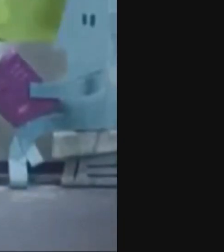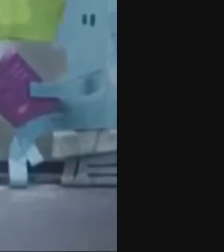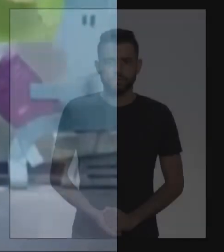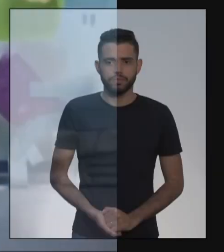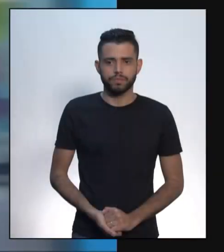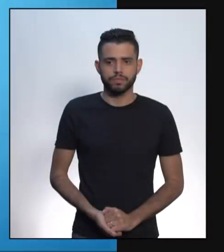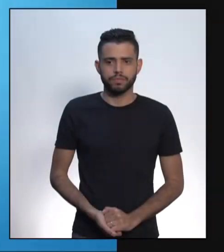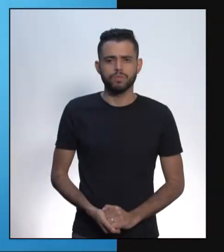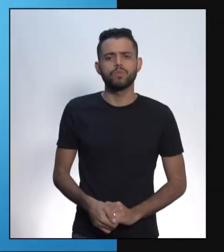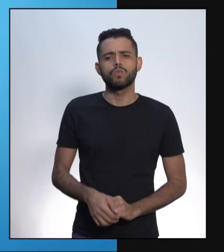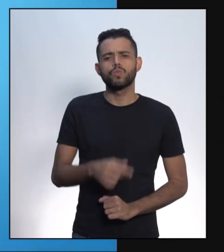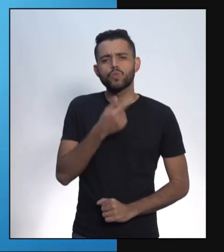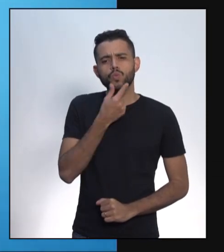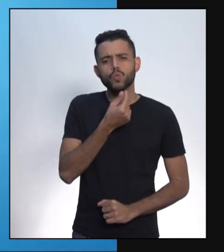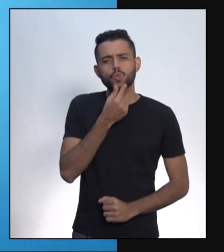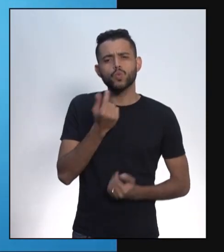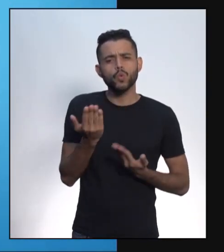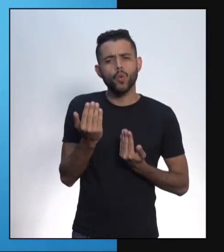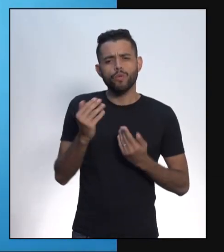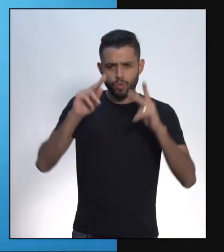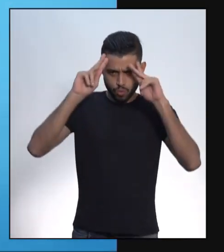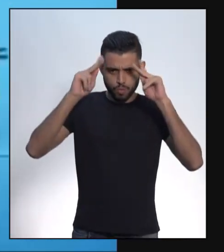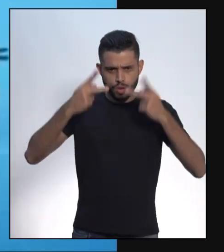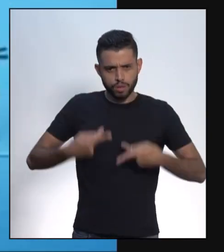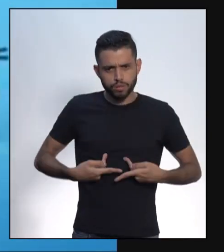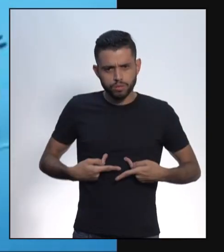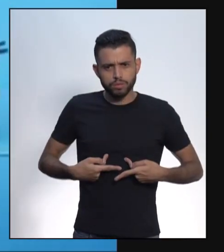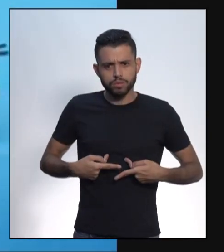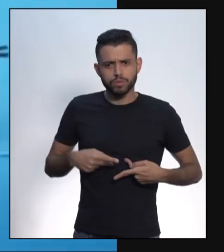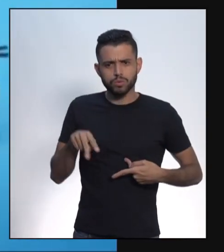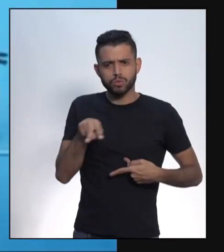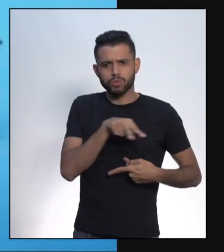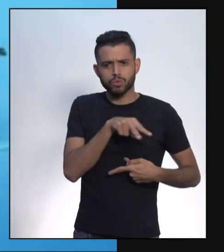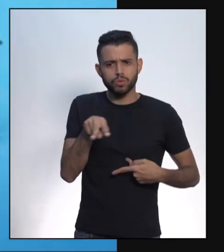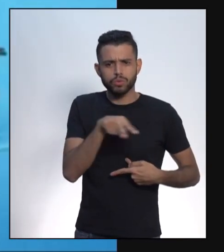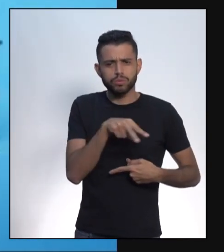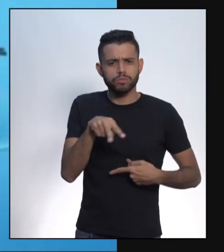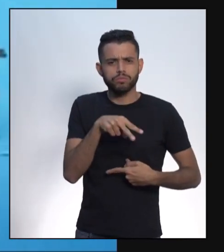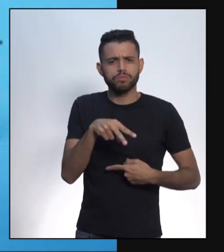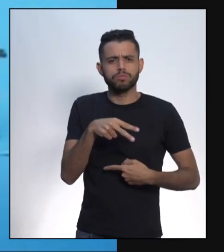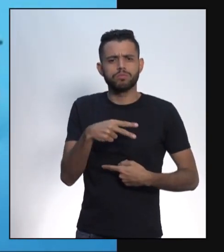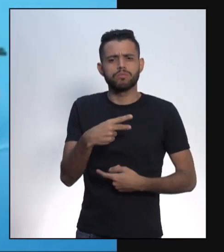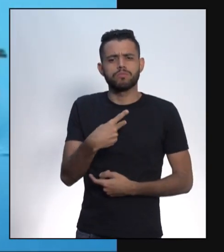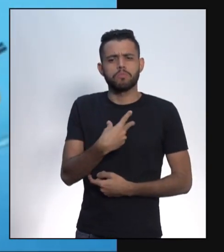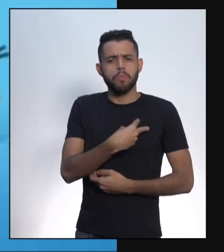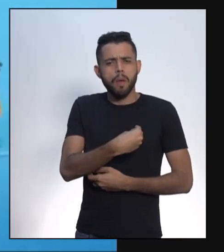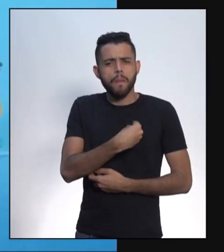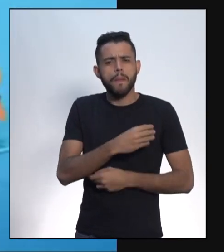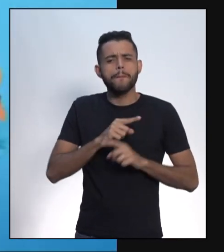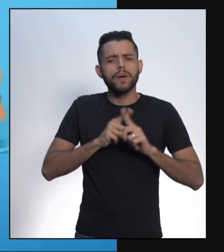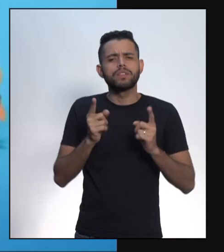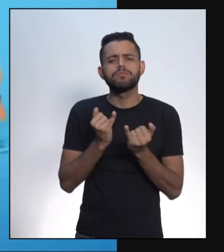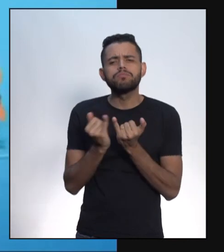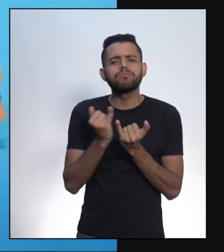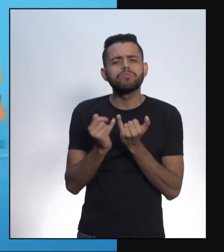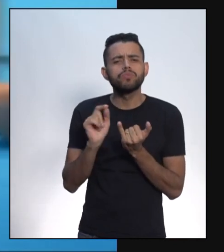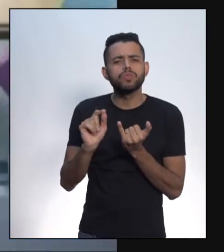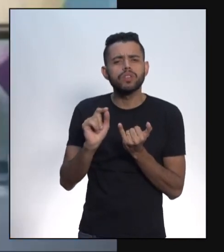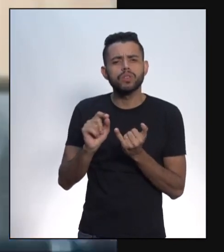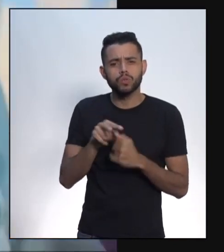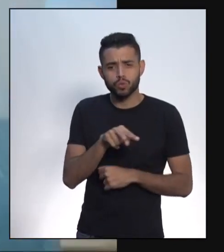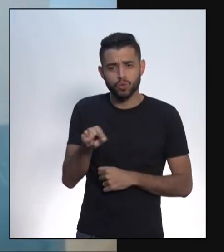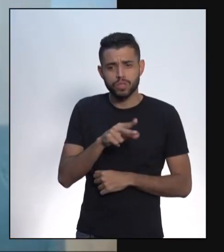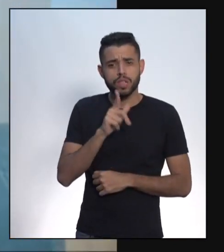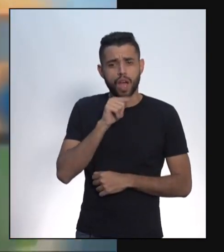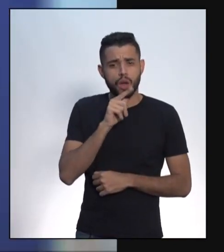Um jovem humano. Uma jovem ariranha. Ambos são mamíferos, mas o que mais eles têm em comum? Eles precisam de água,